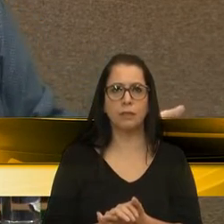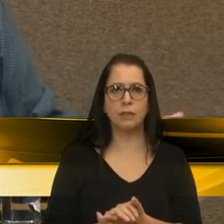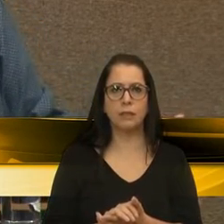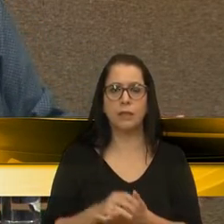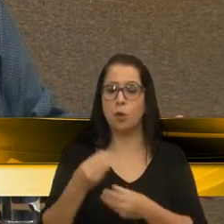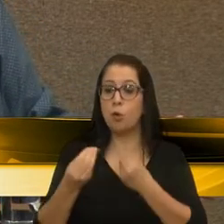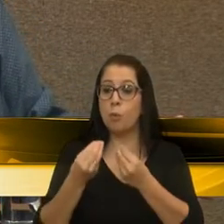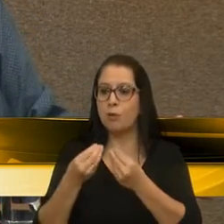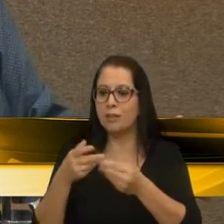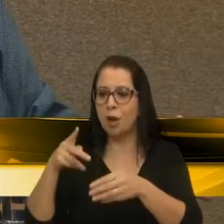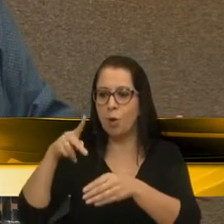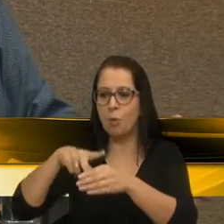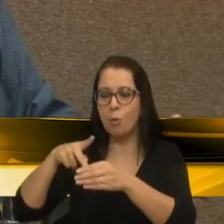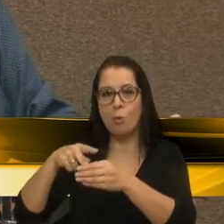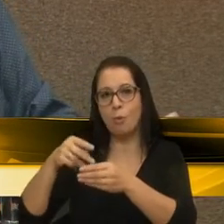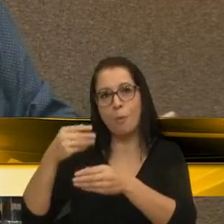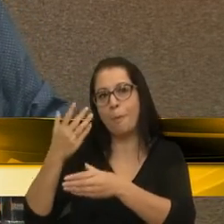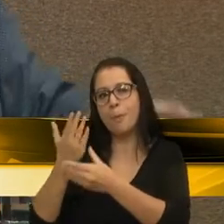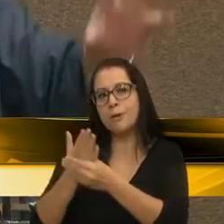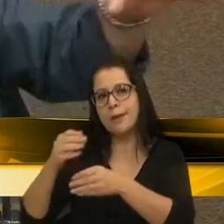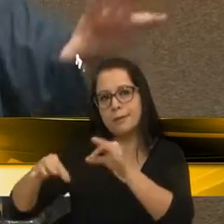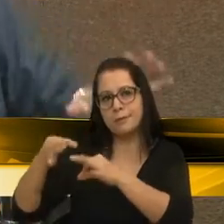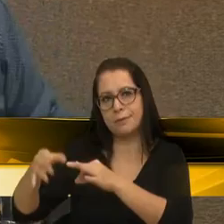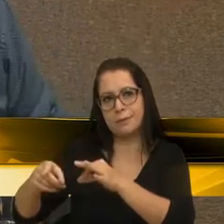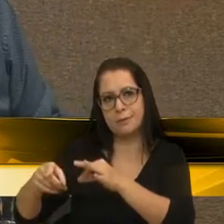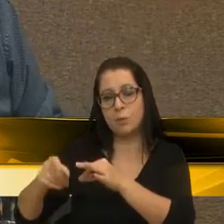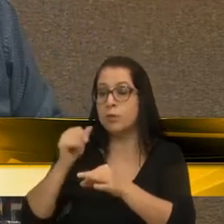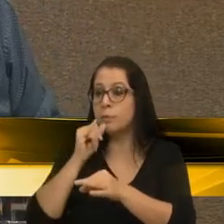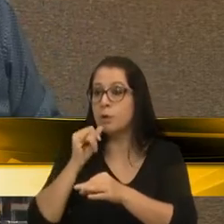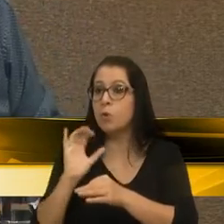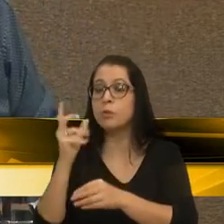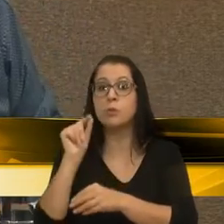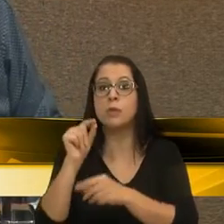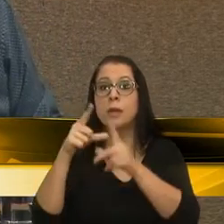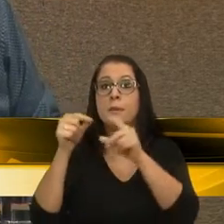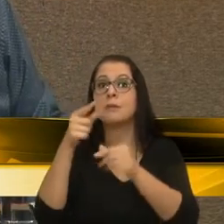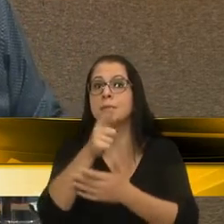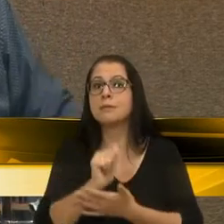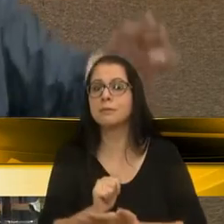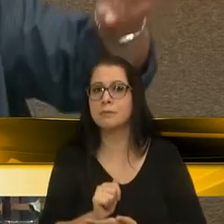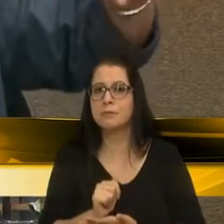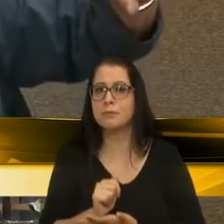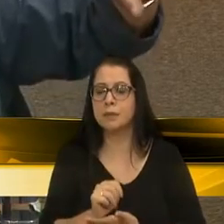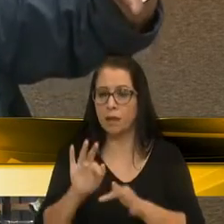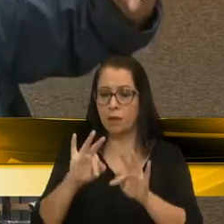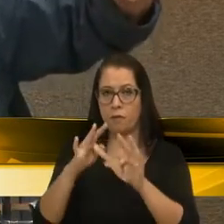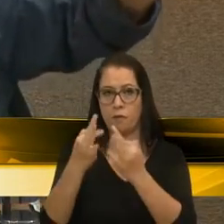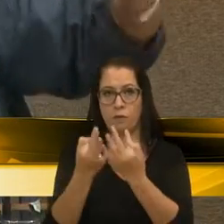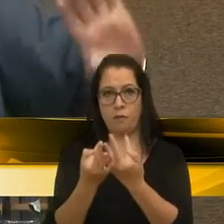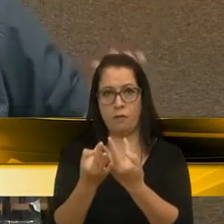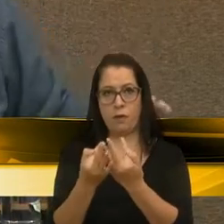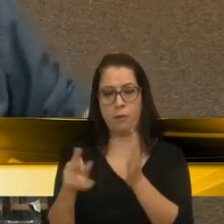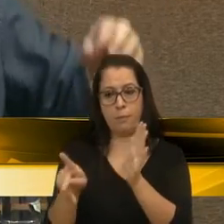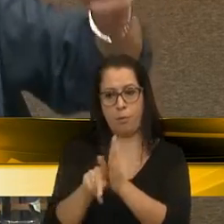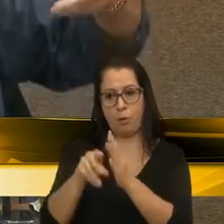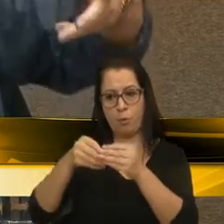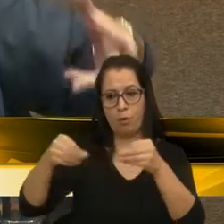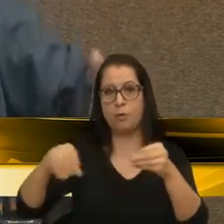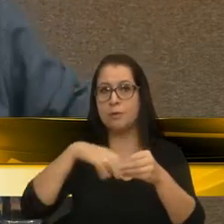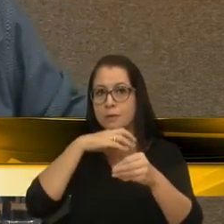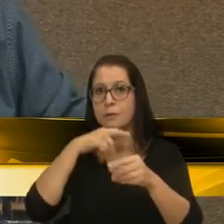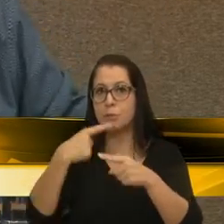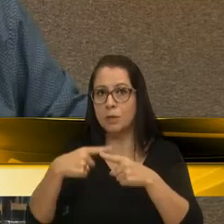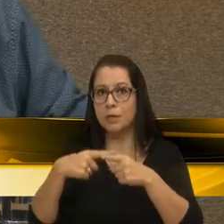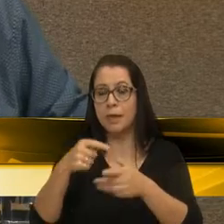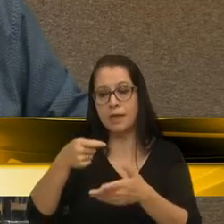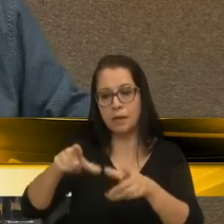do processo. Veja-se, por exemplo, o que está acontecendo em Brasília. A família proprietária da área, porque tem